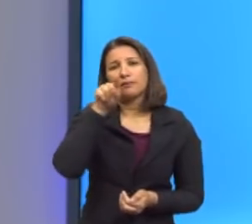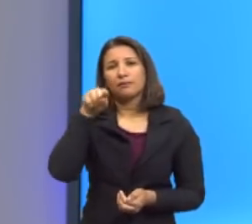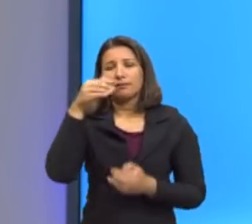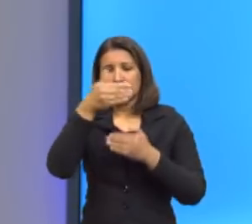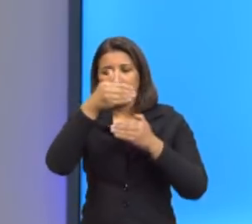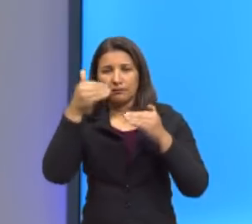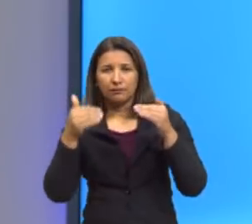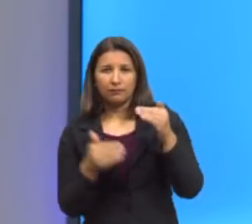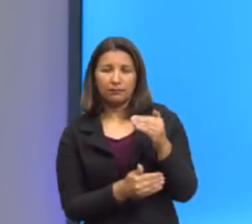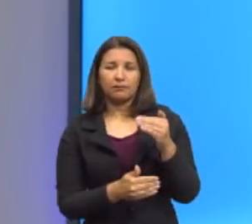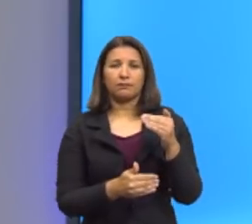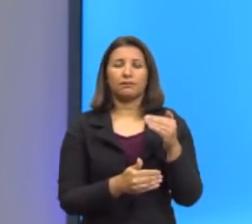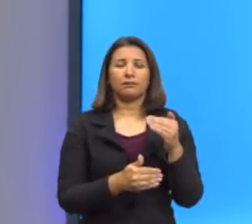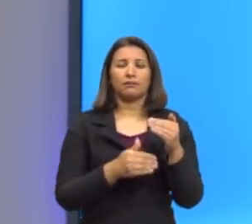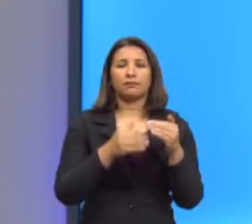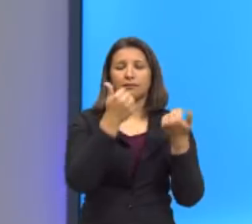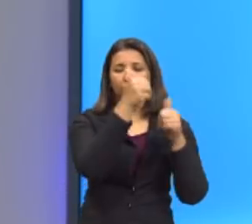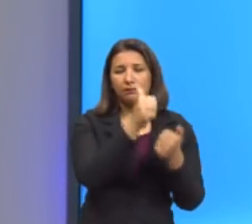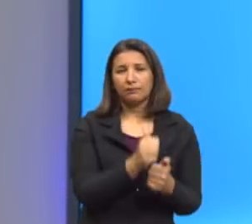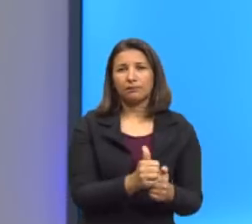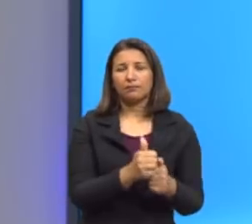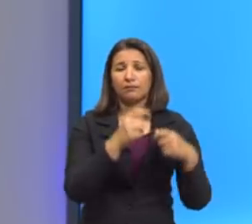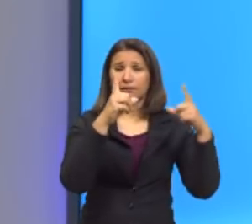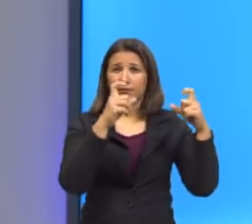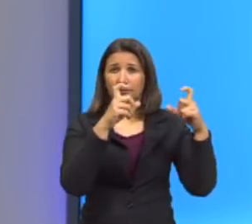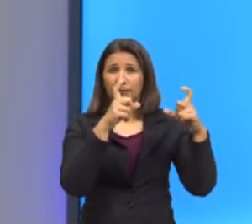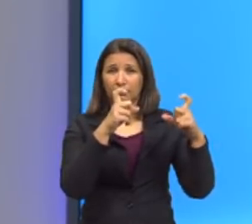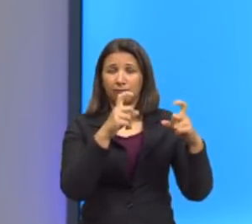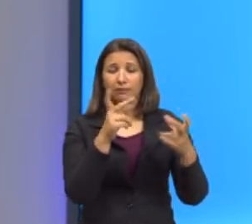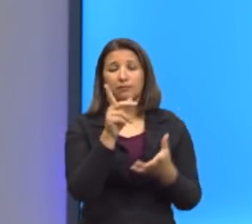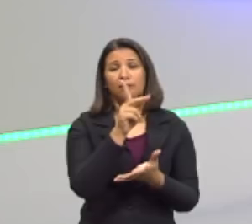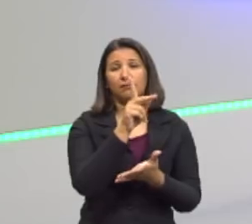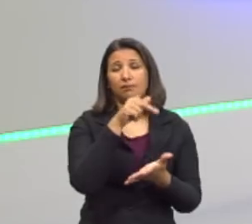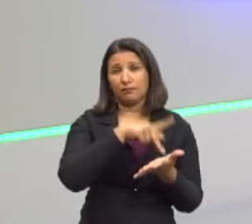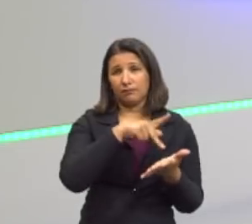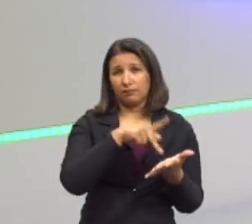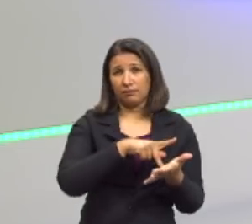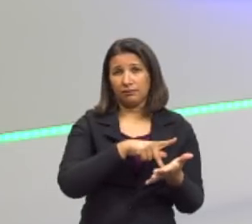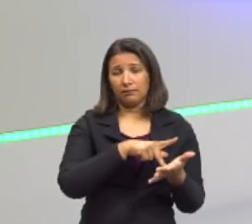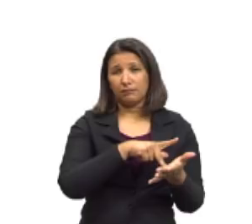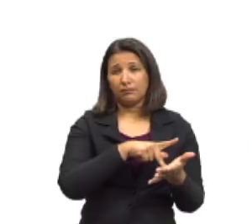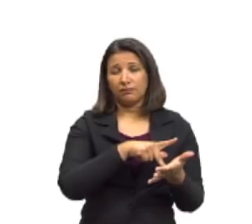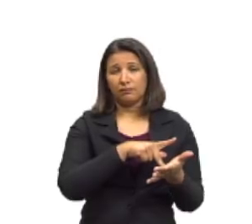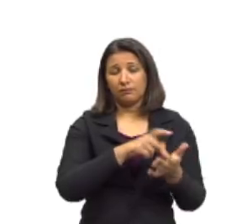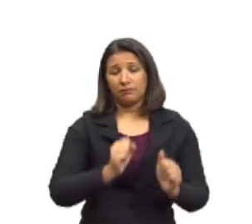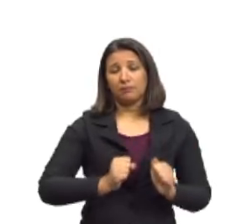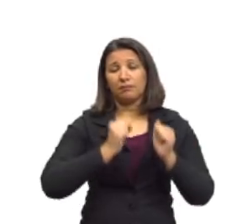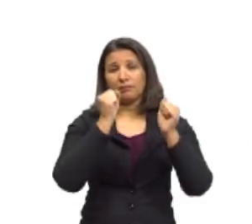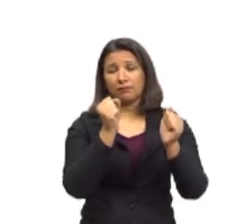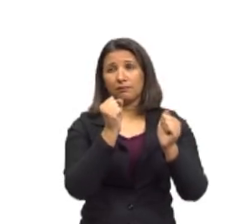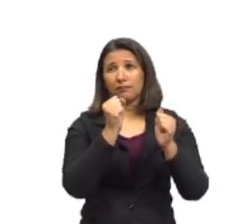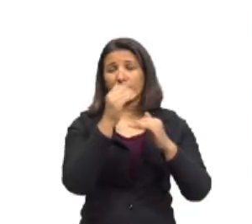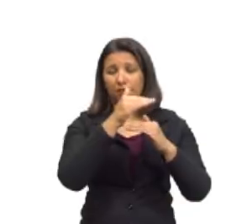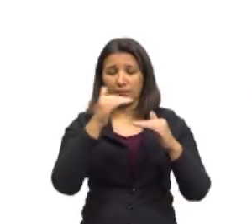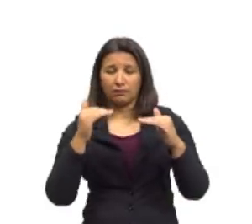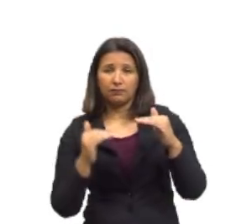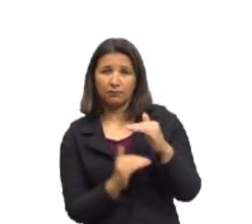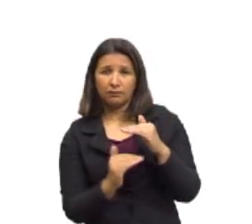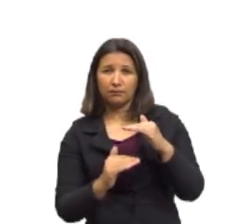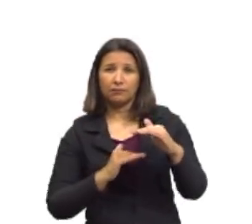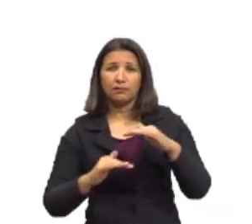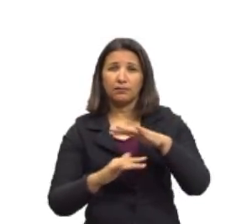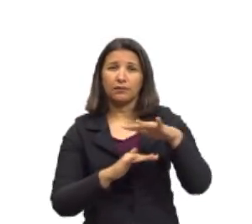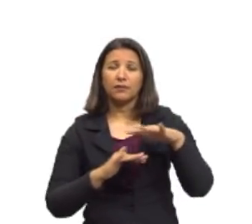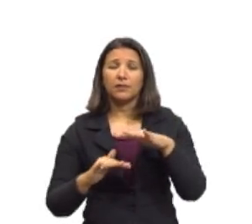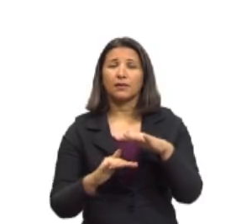também, a imagem é real. A imagem real, ela pode ser projetada, né? A imagem real pode ser